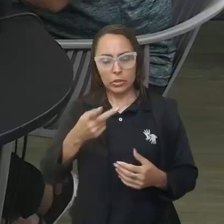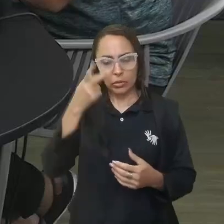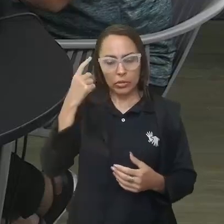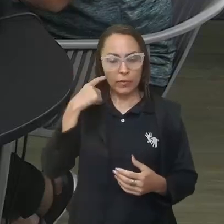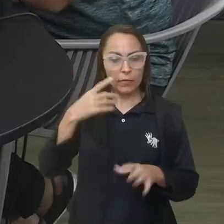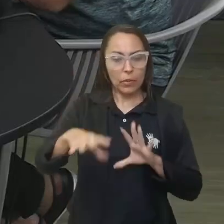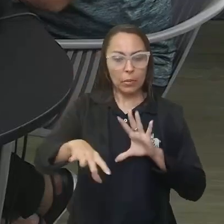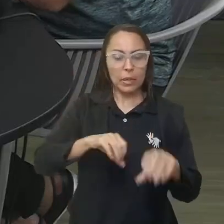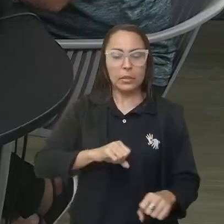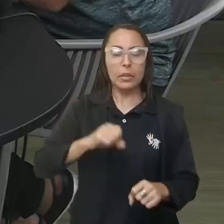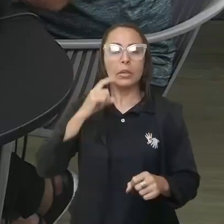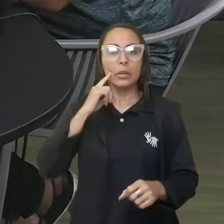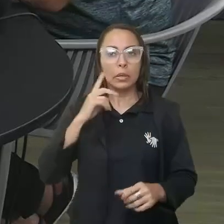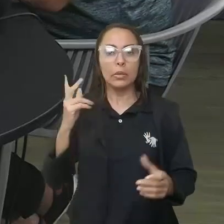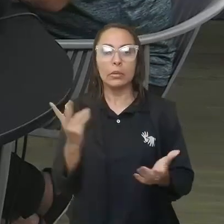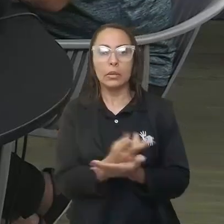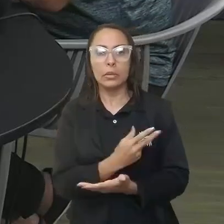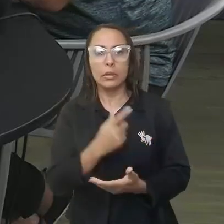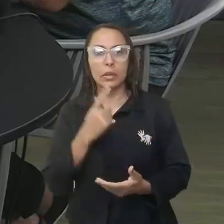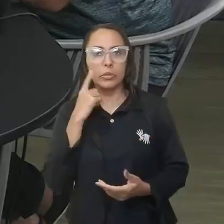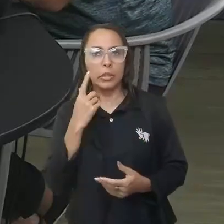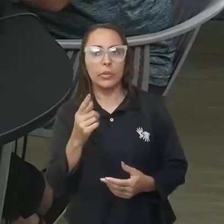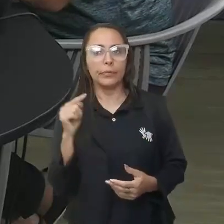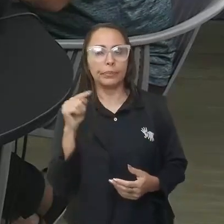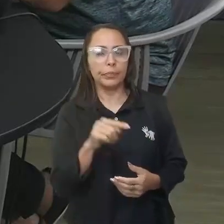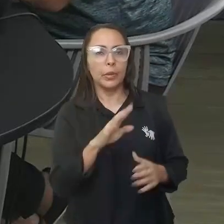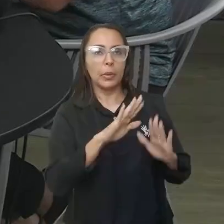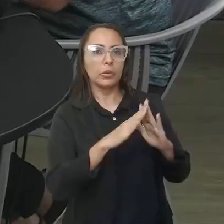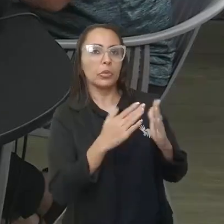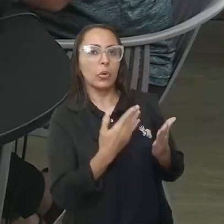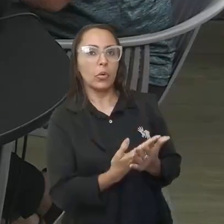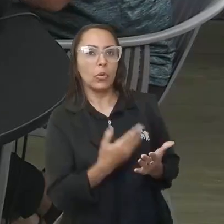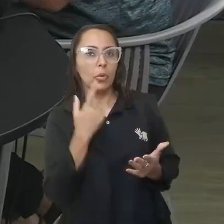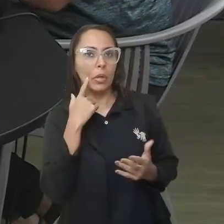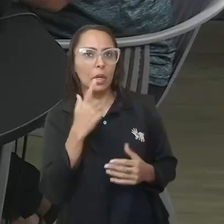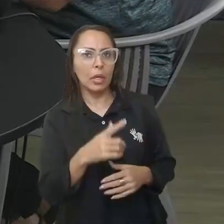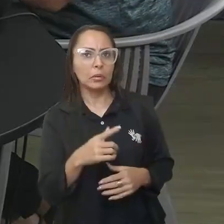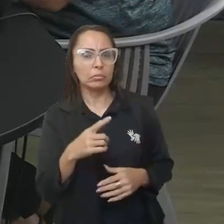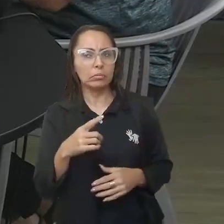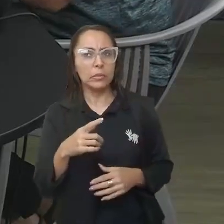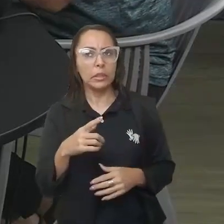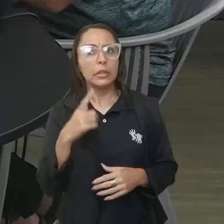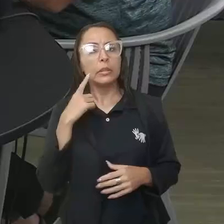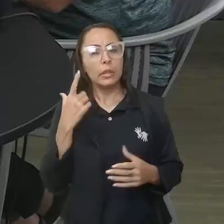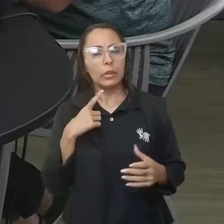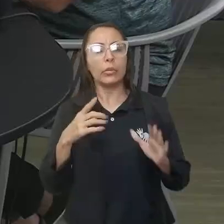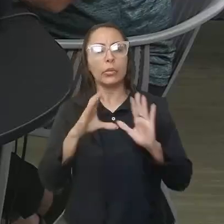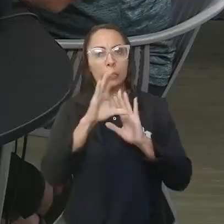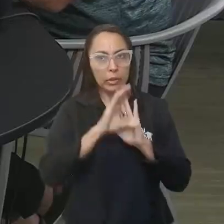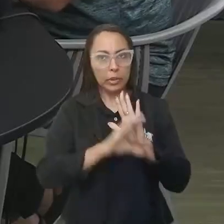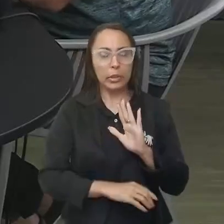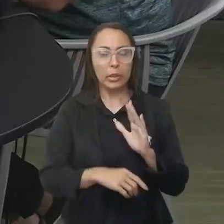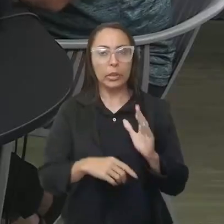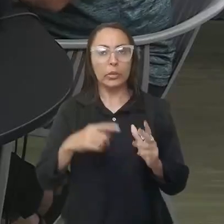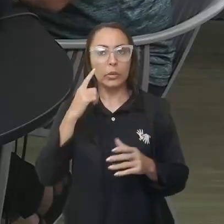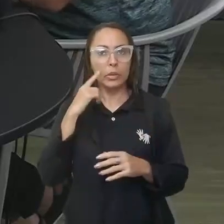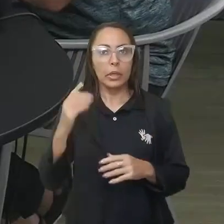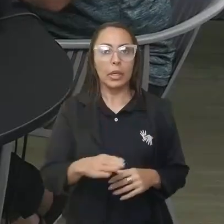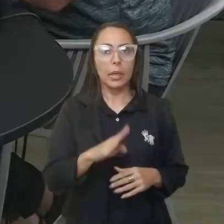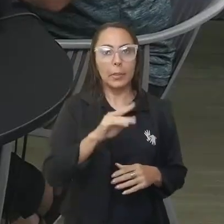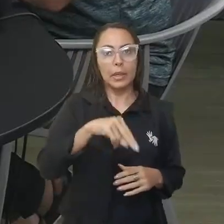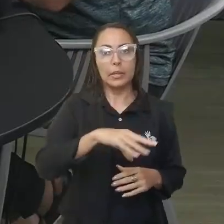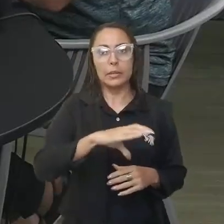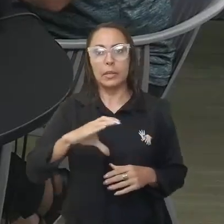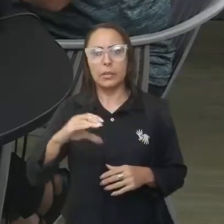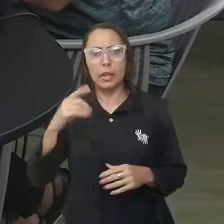deve acontecer. Aí a gente vai para a escola para não botar em prática o que a gente aprendeu na formação? Não, aí tem currículo, tem a BNCC, enfim, tem uma